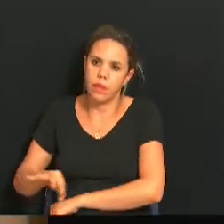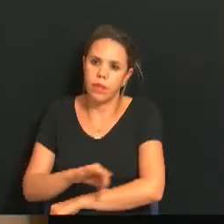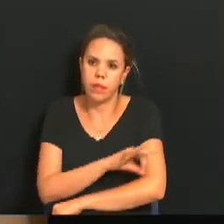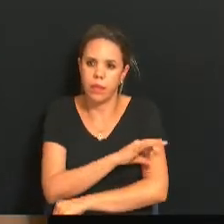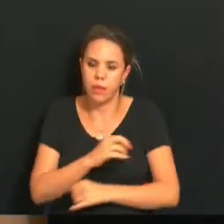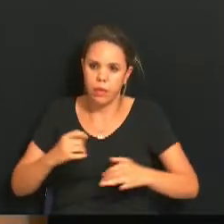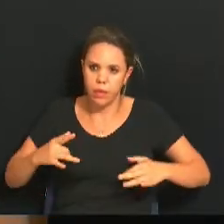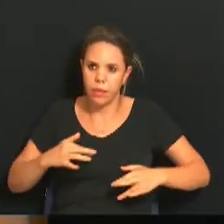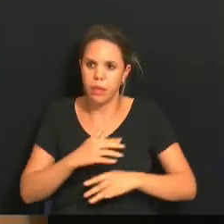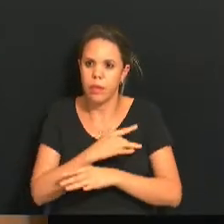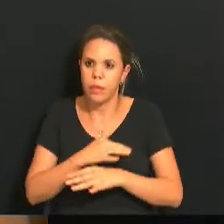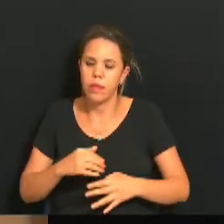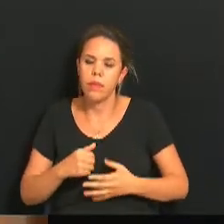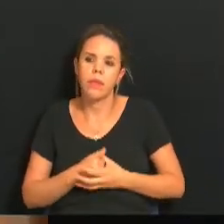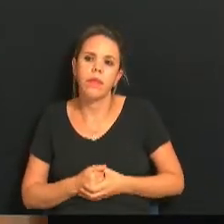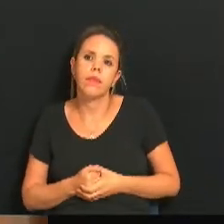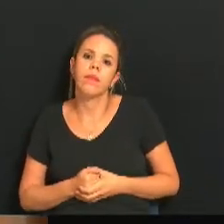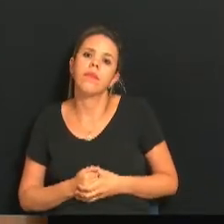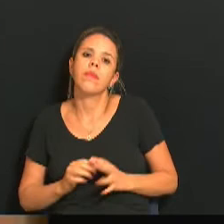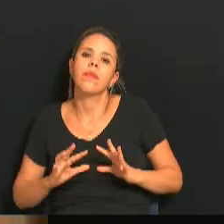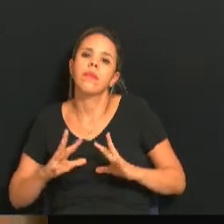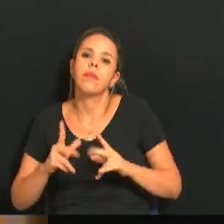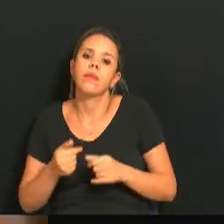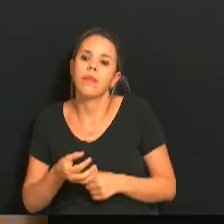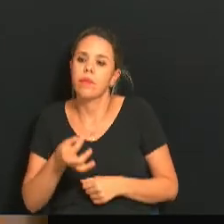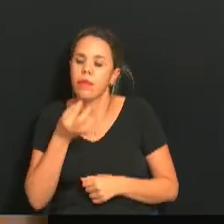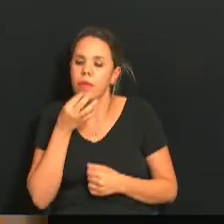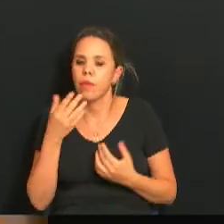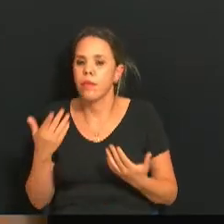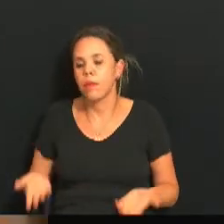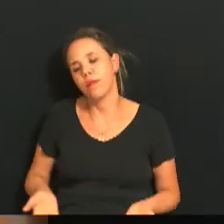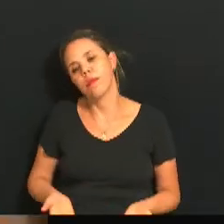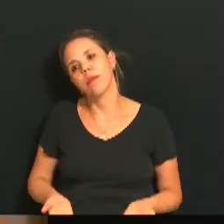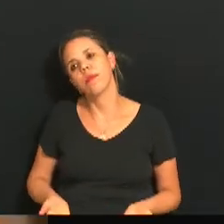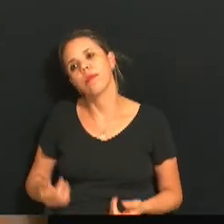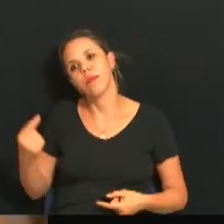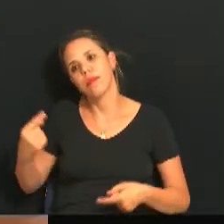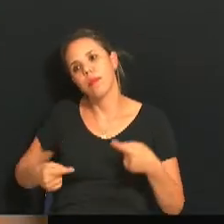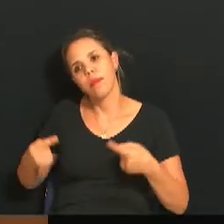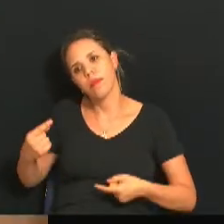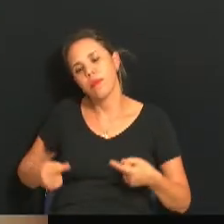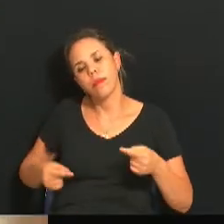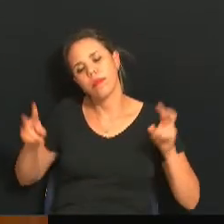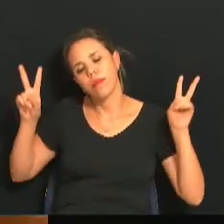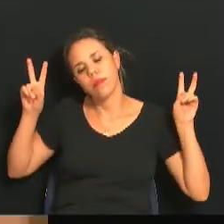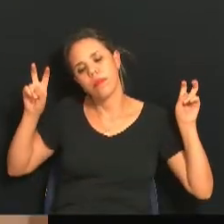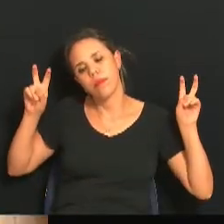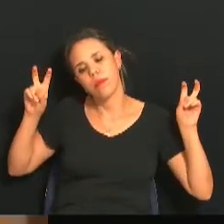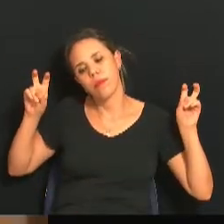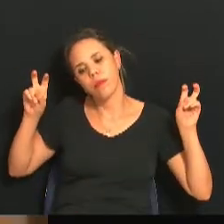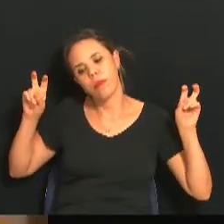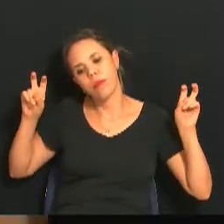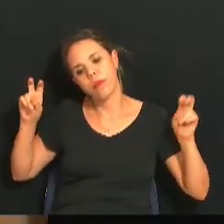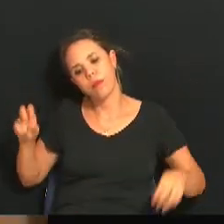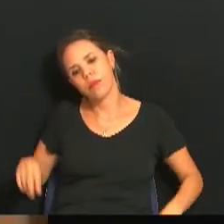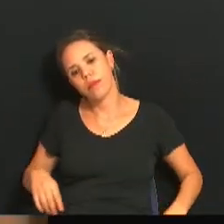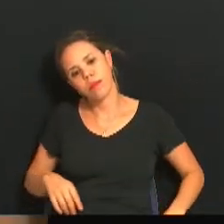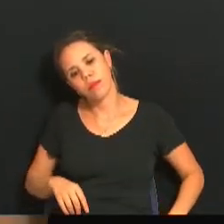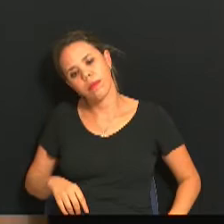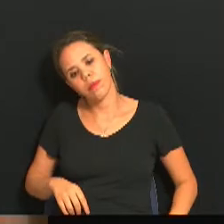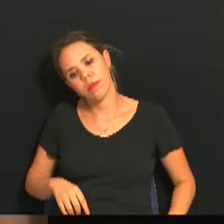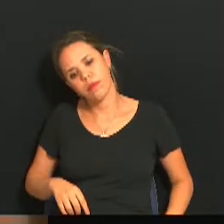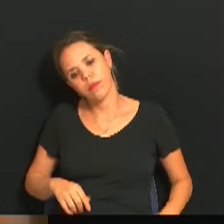mesmo é todos os pareceres né que discute a essa questão e inclusive essa questão